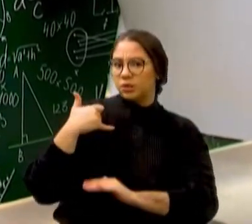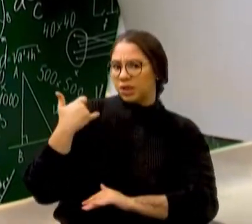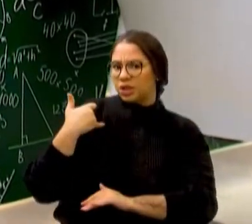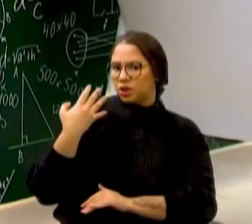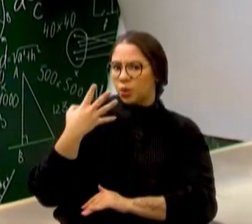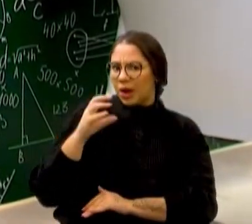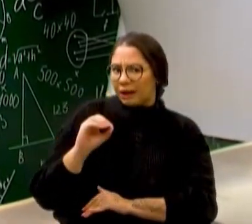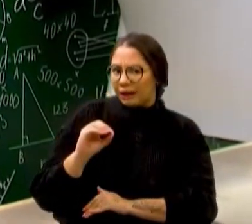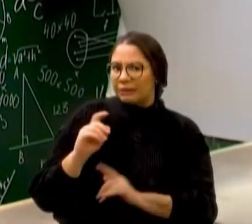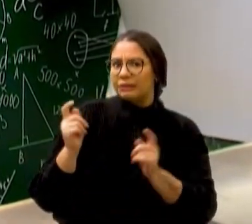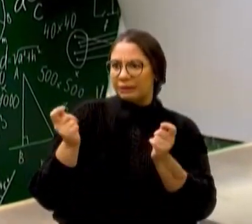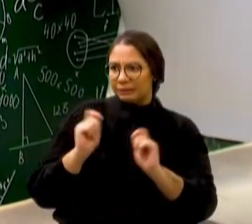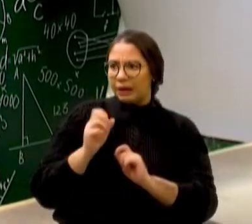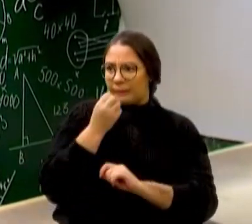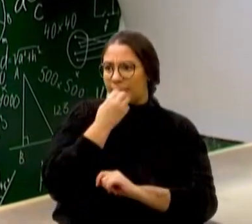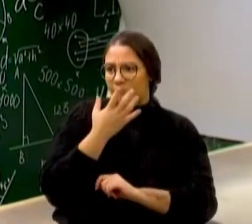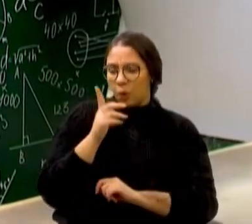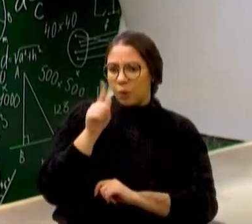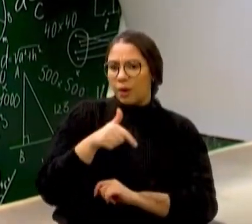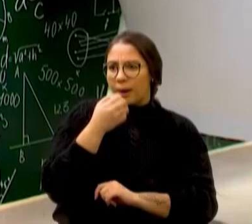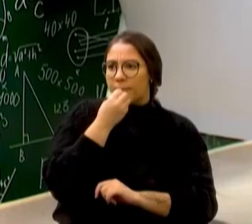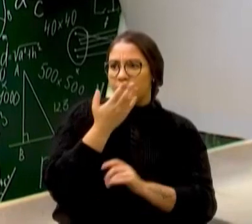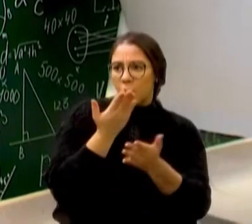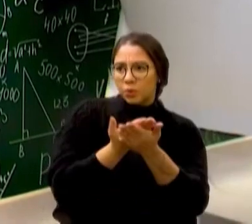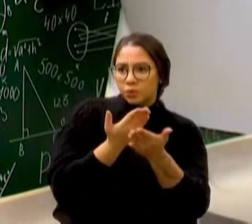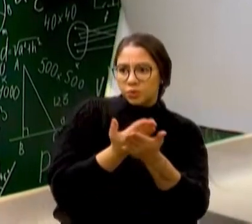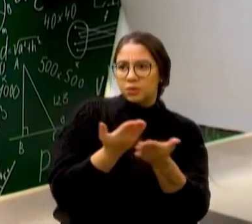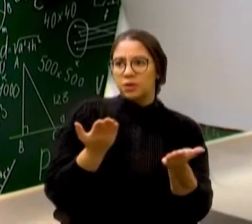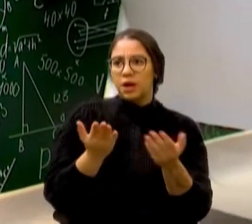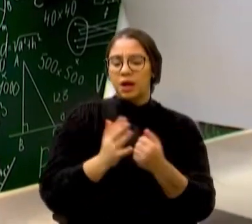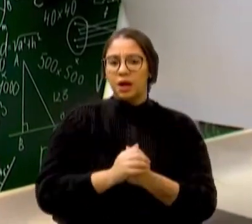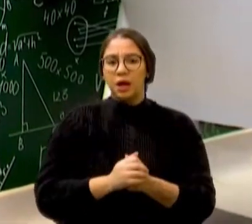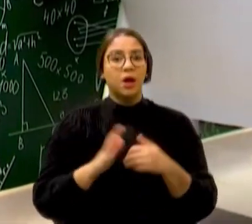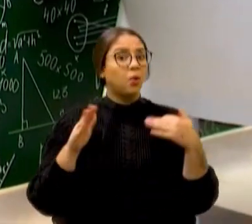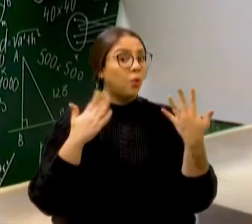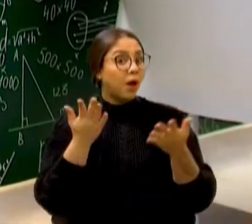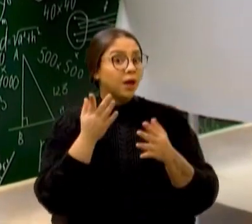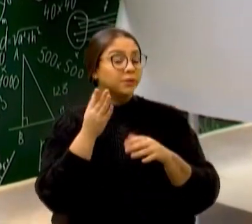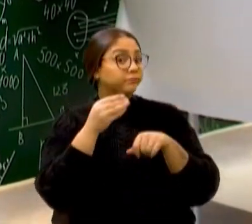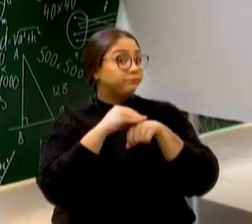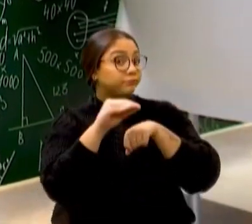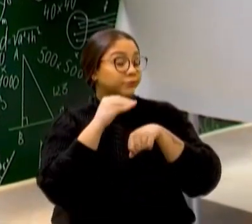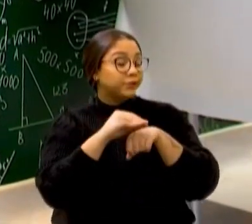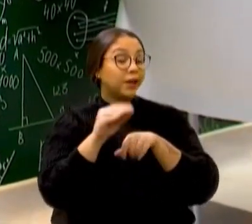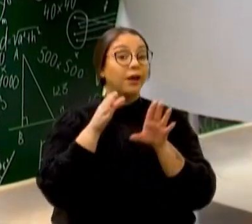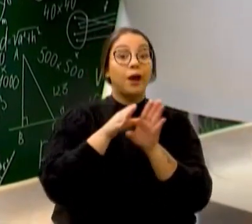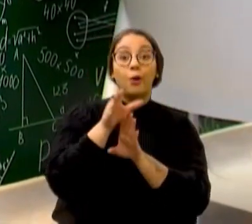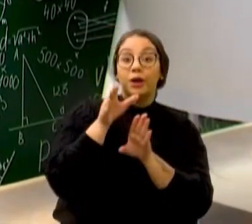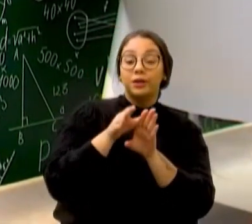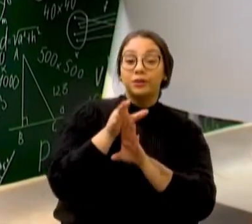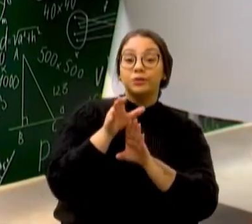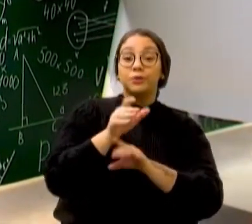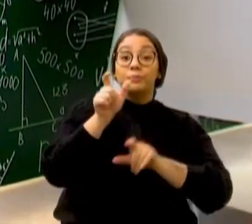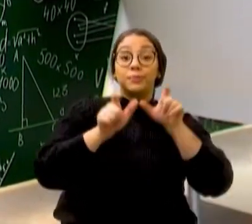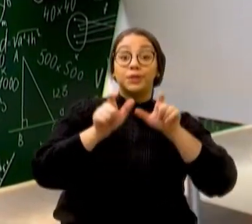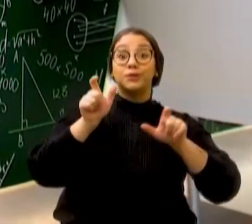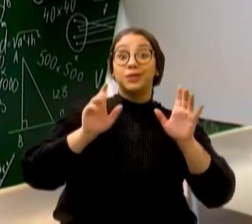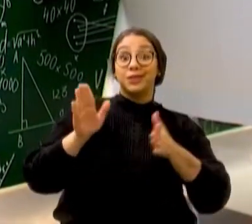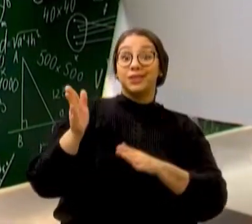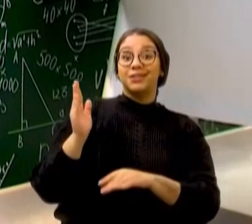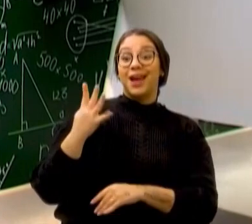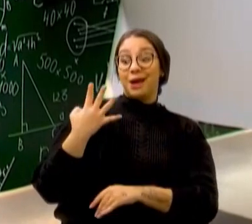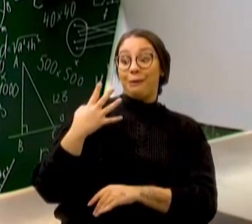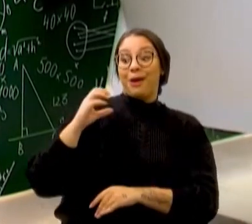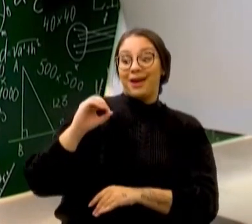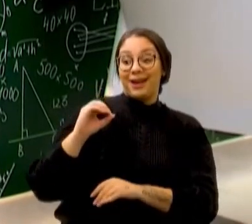dos 40 anos, não é? Vale a pena estudar? Quais as dicas, as orientações para quem